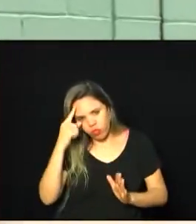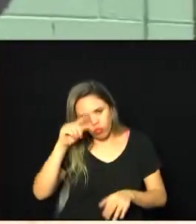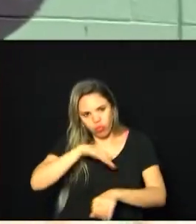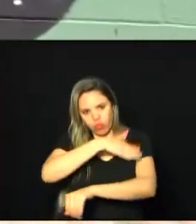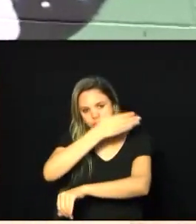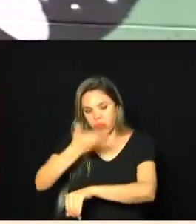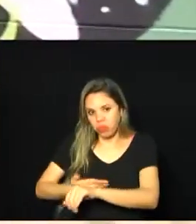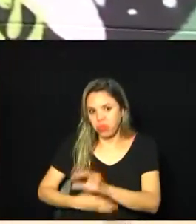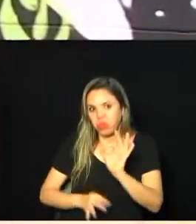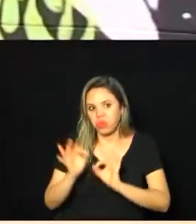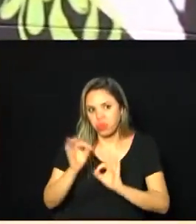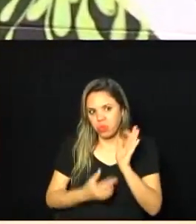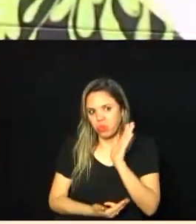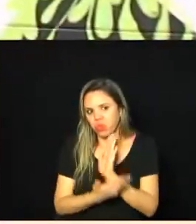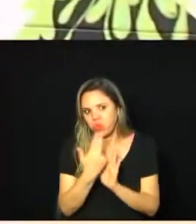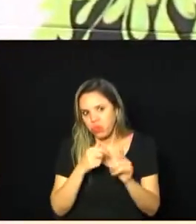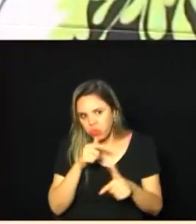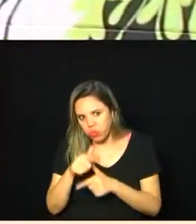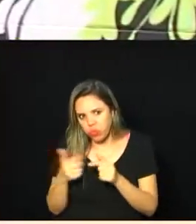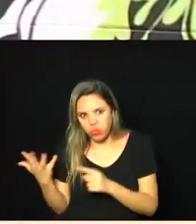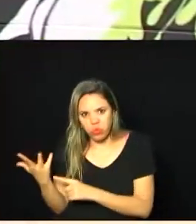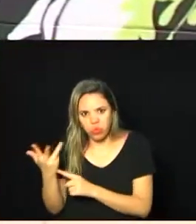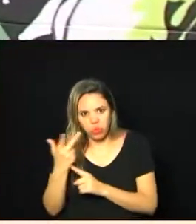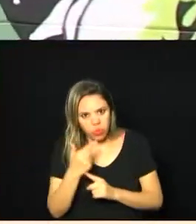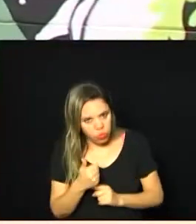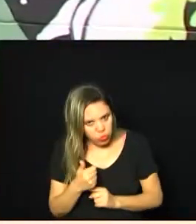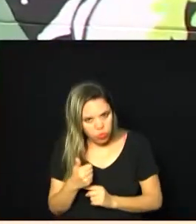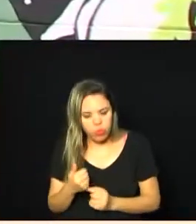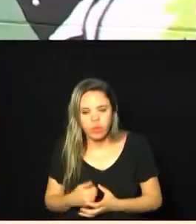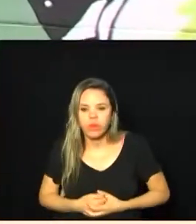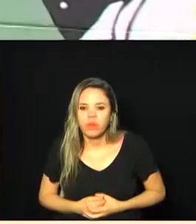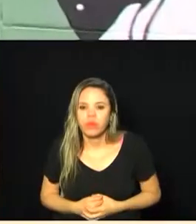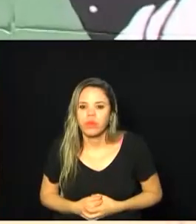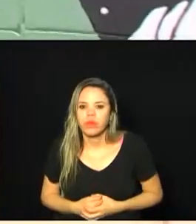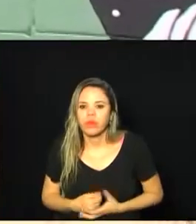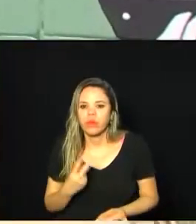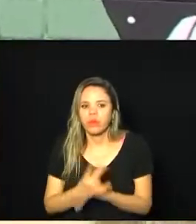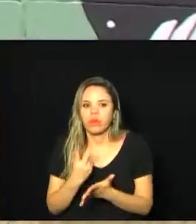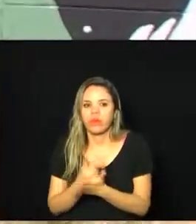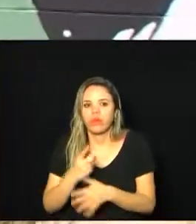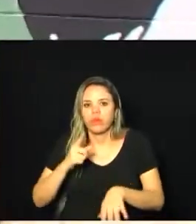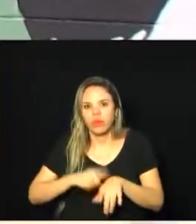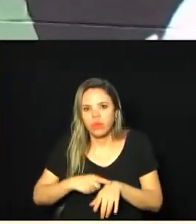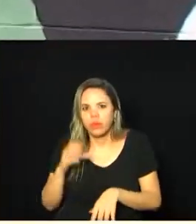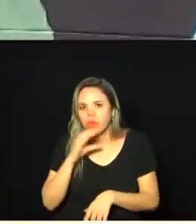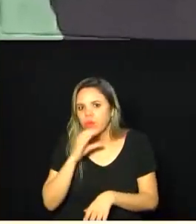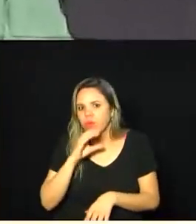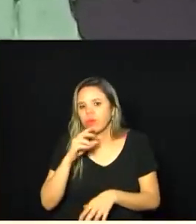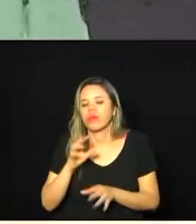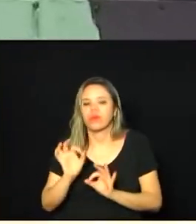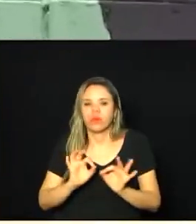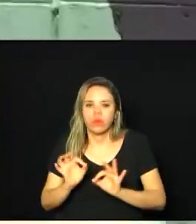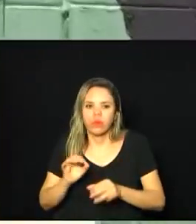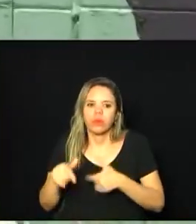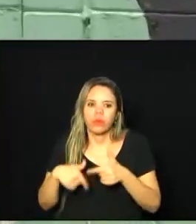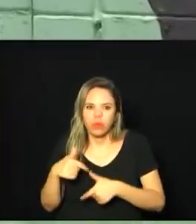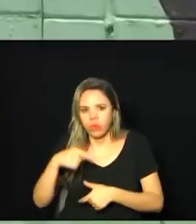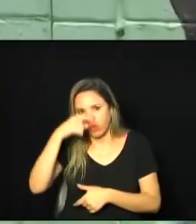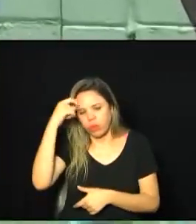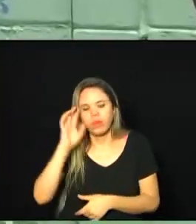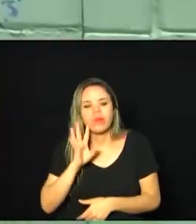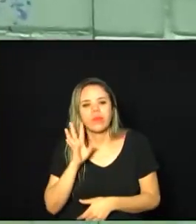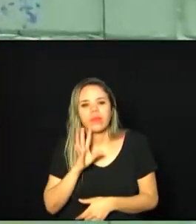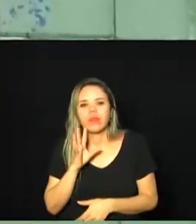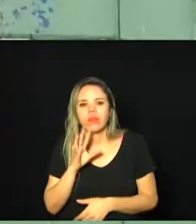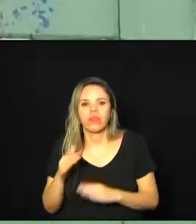todo fazendo esse trabalho artístico aqui do grafite. Todo mundo ao mesmo tempo, produção a todo vapor. Isso, exatamente. E aí foi muito legal que